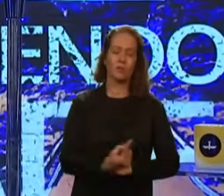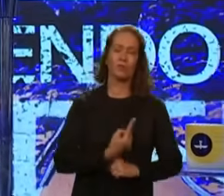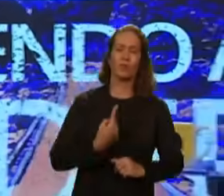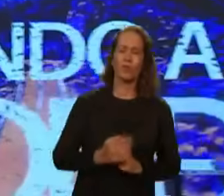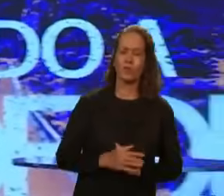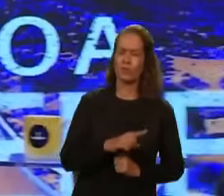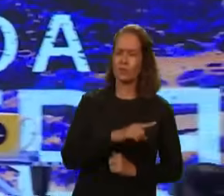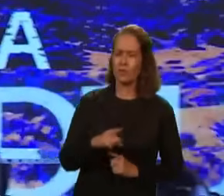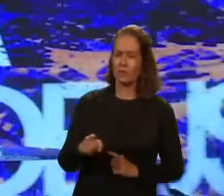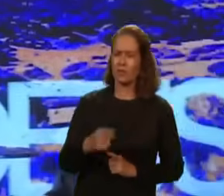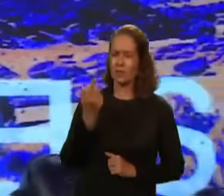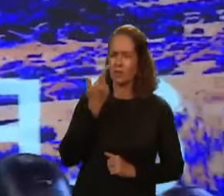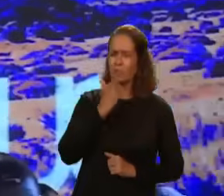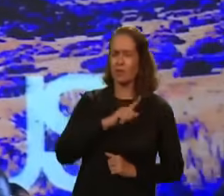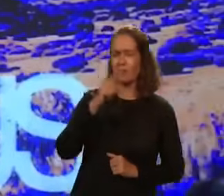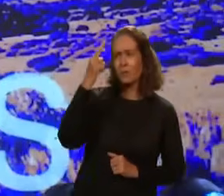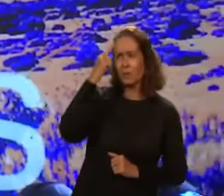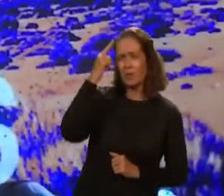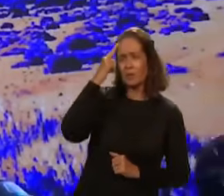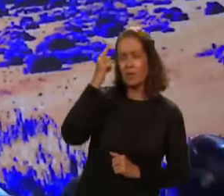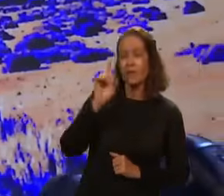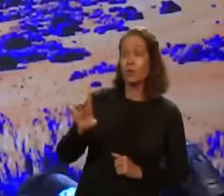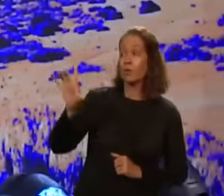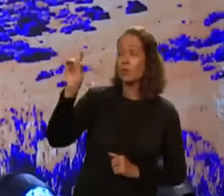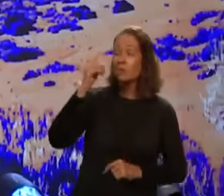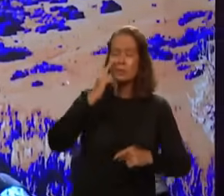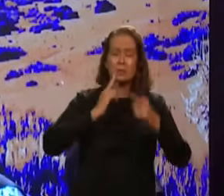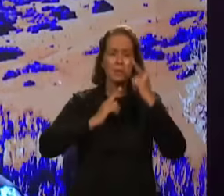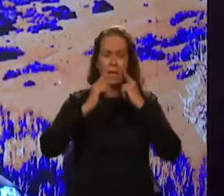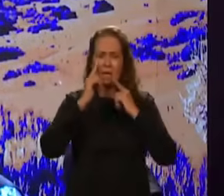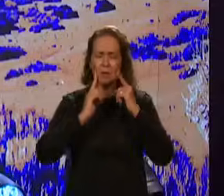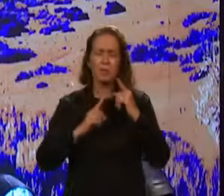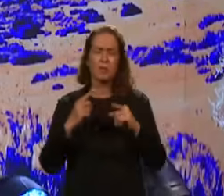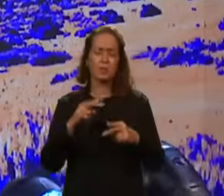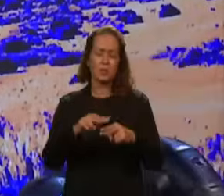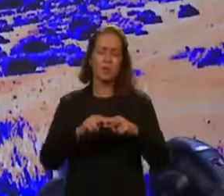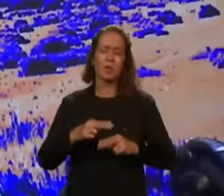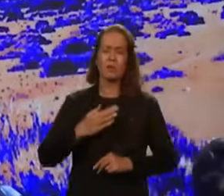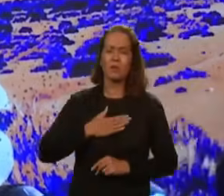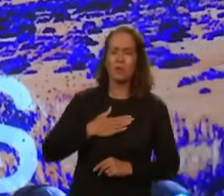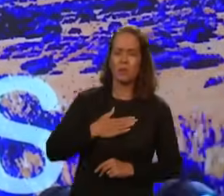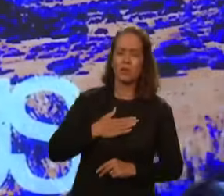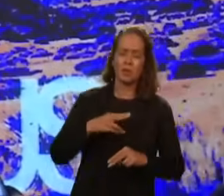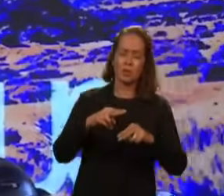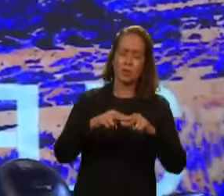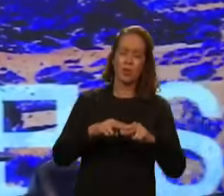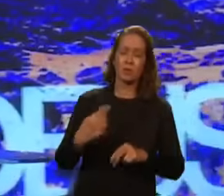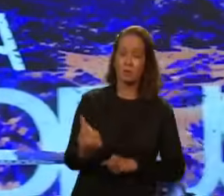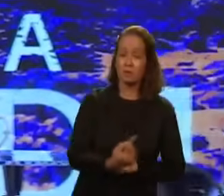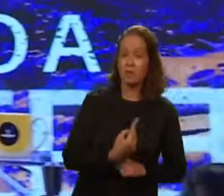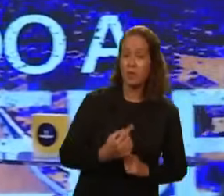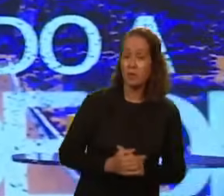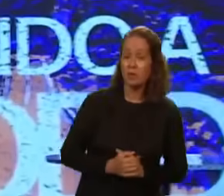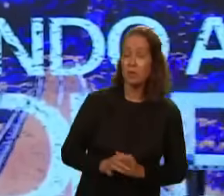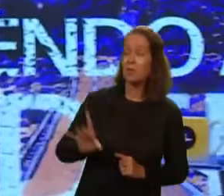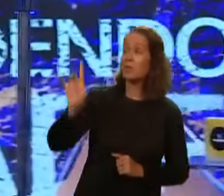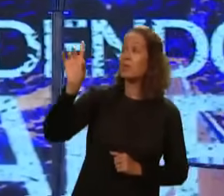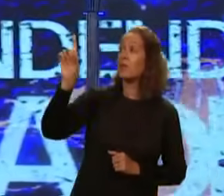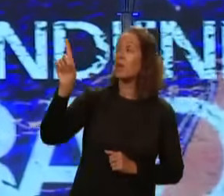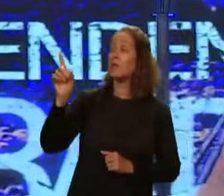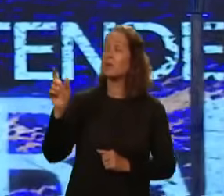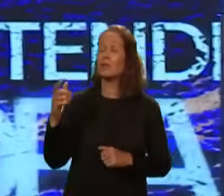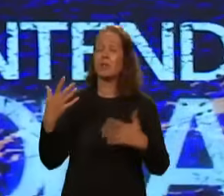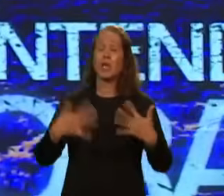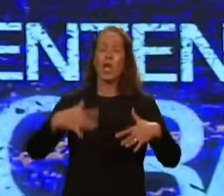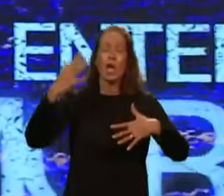imaginar um Deus em lágrimas, por minha causa e por sua causa? Você consegue imaginar um Deus que se descontrola e abre